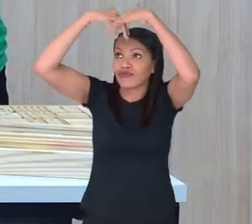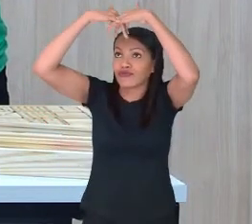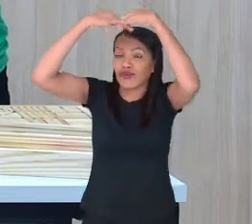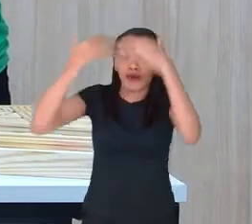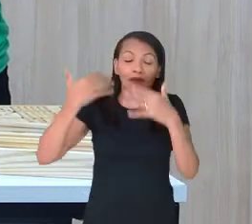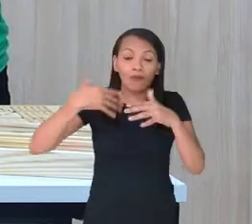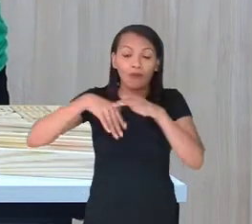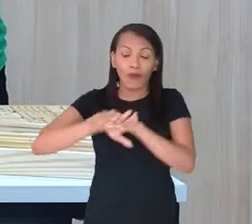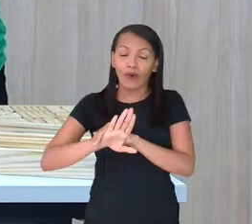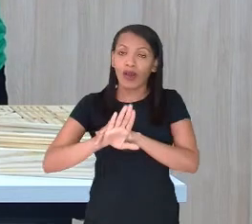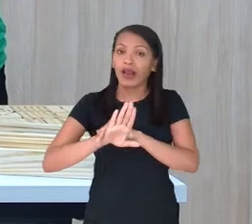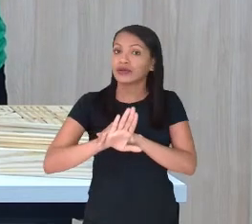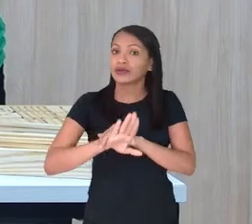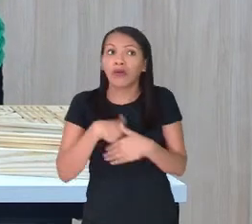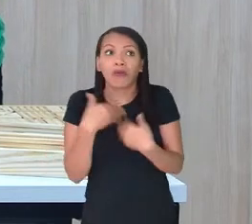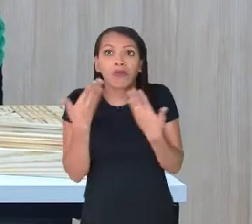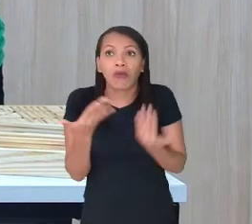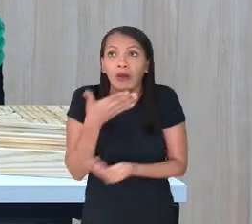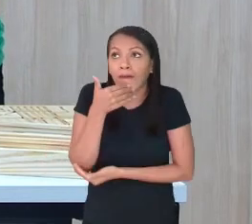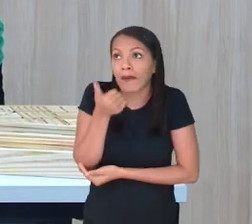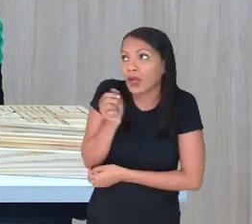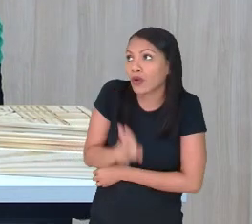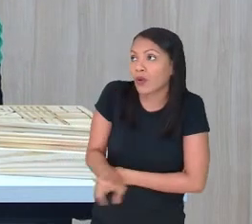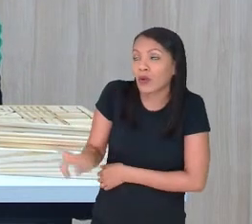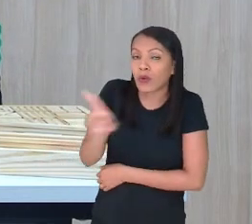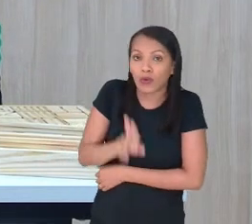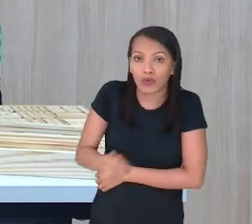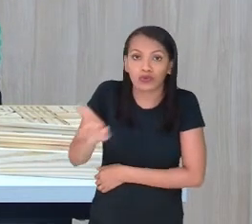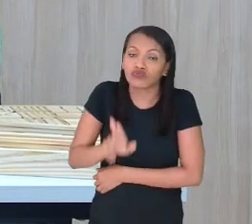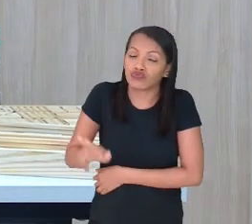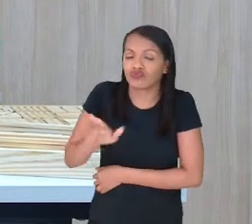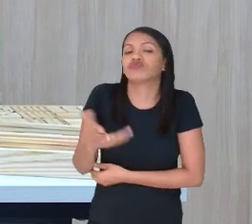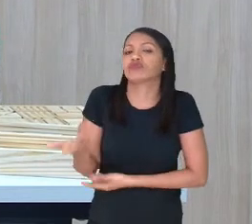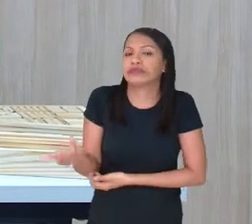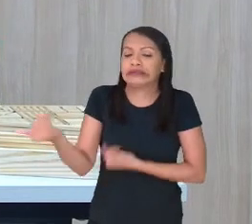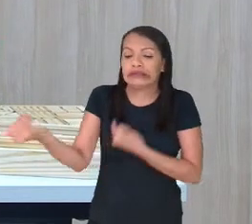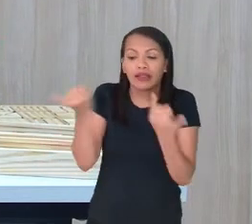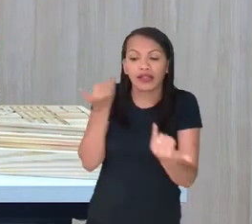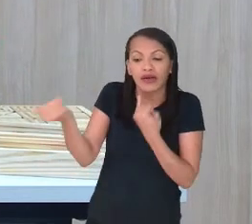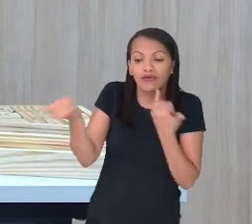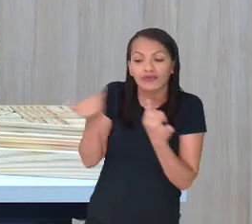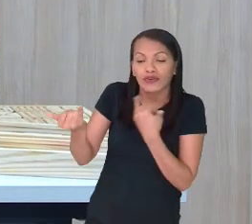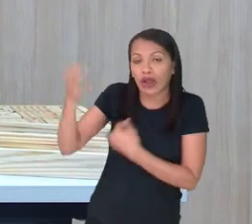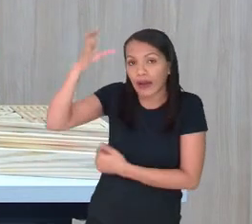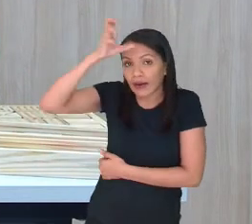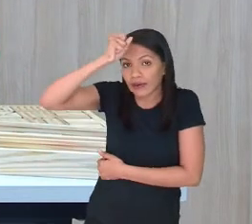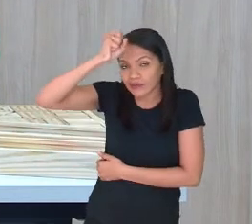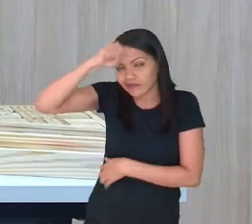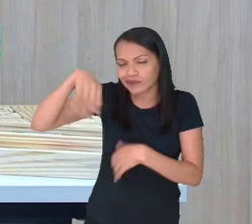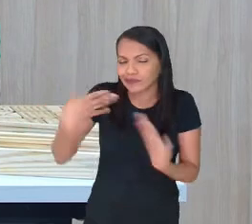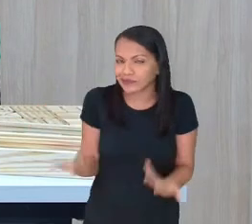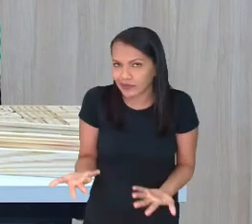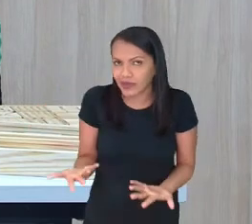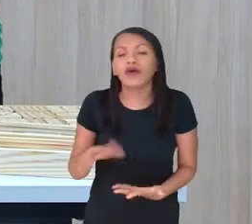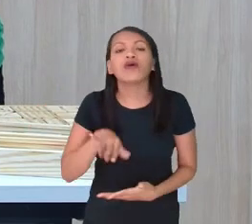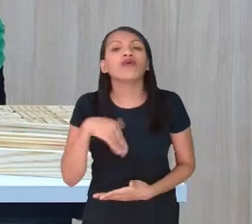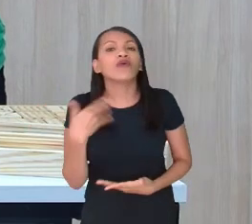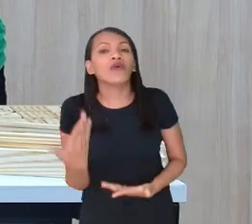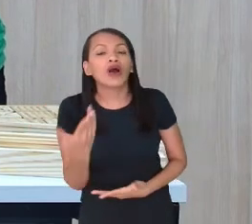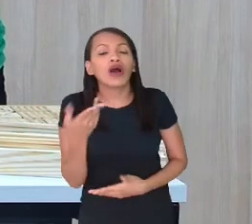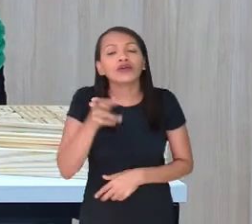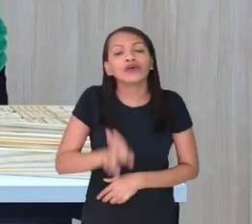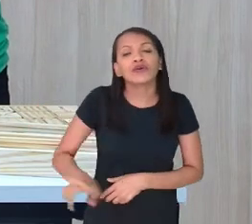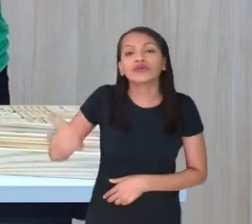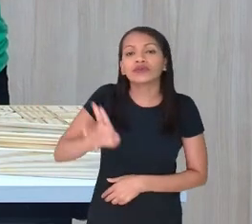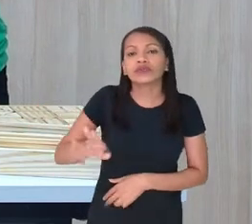esse armazenamento, qual será o melhor uso dessa informação aprendida, não é? Quando eu devo usar,